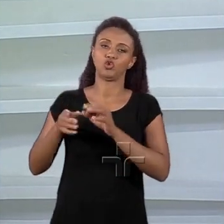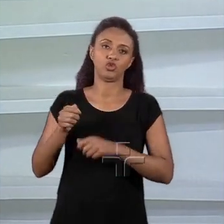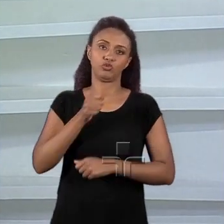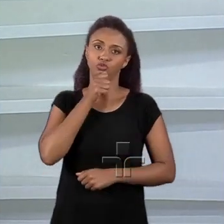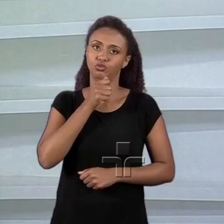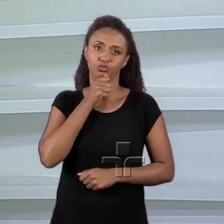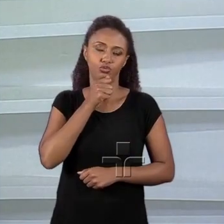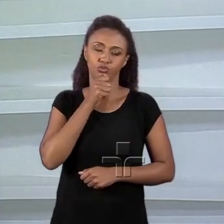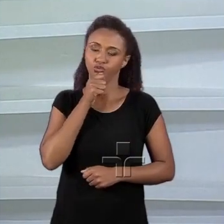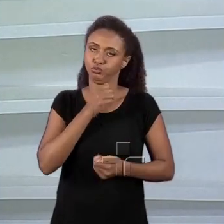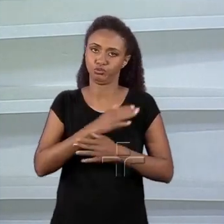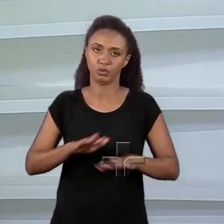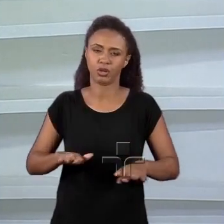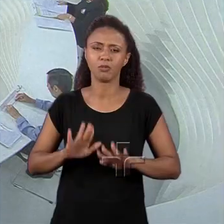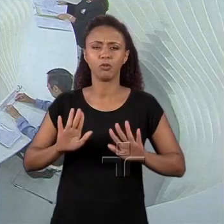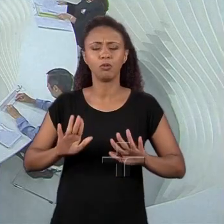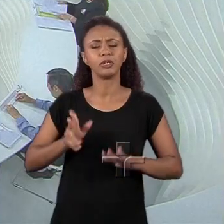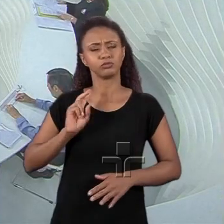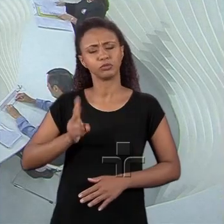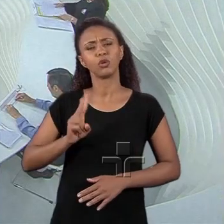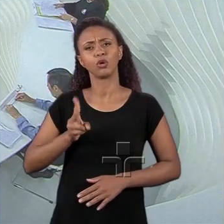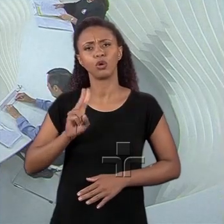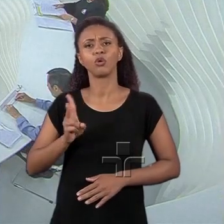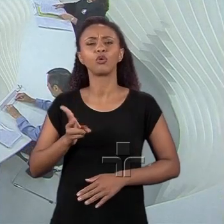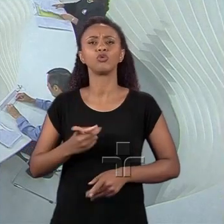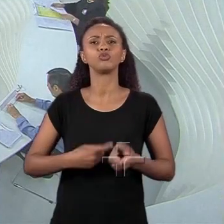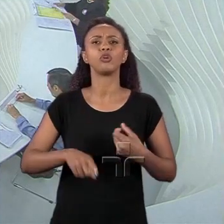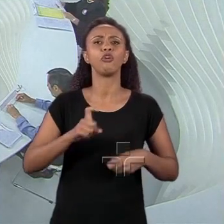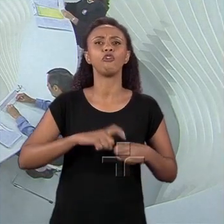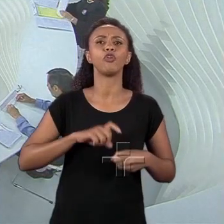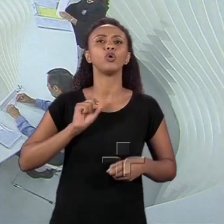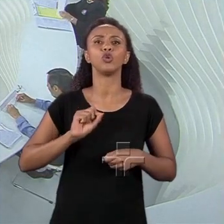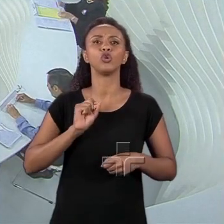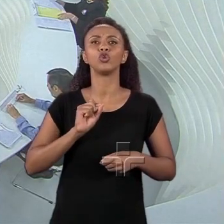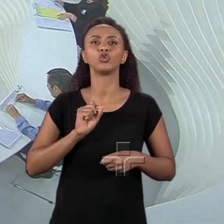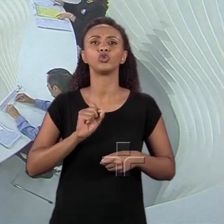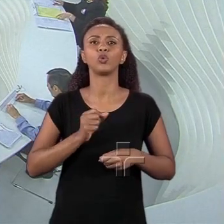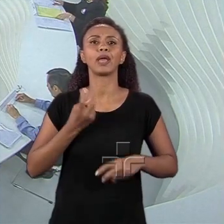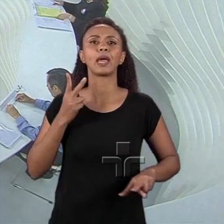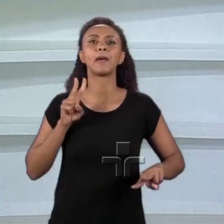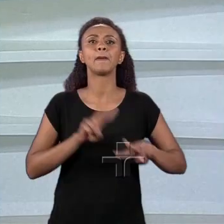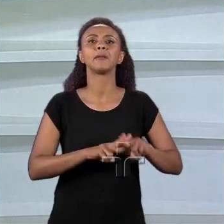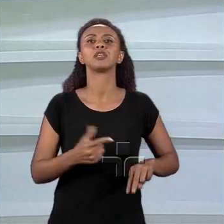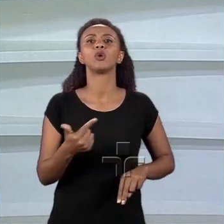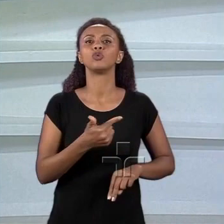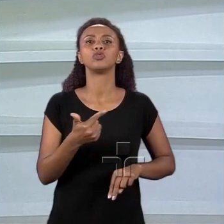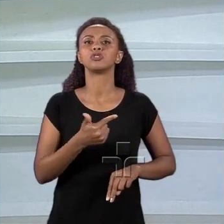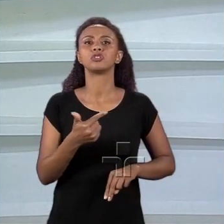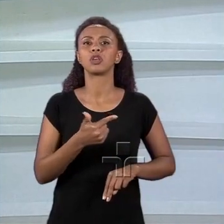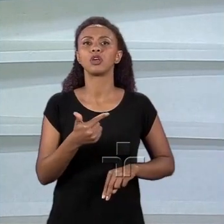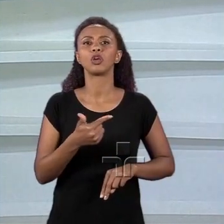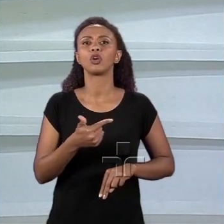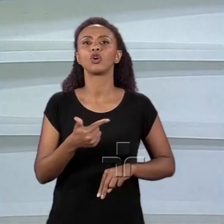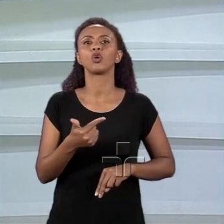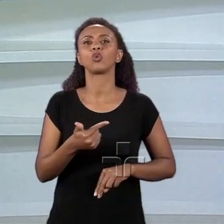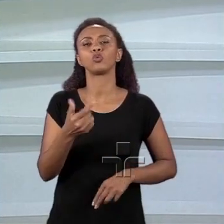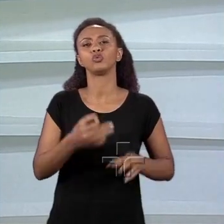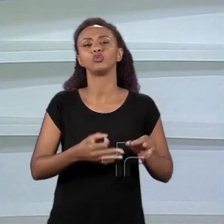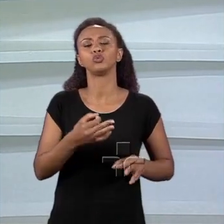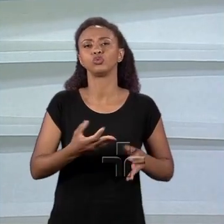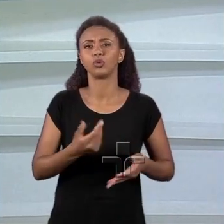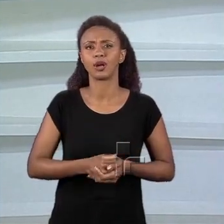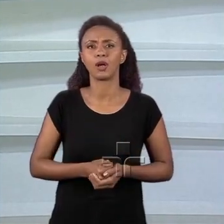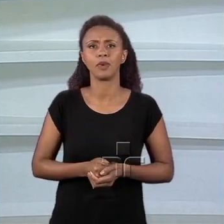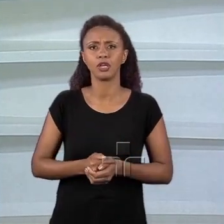neste momento, fala-se em discutir novamente a prisão em segunda instância a partir do ano que vem. Embora, tudo bem, o